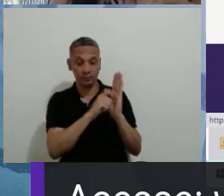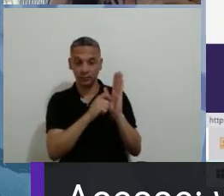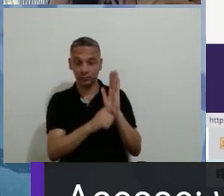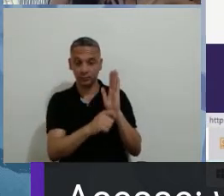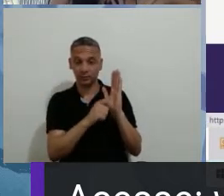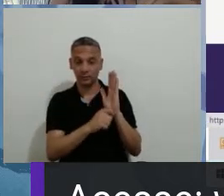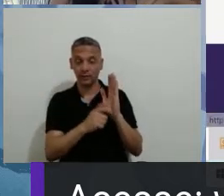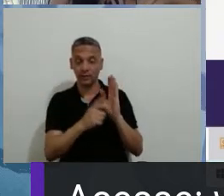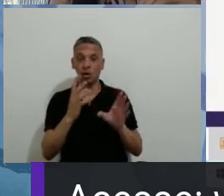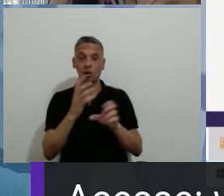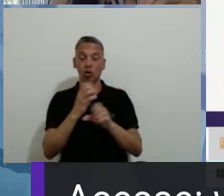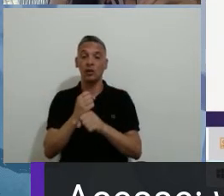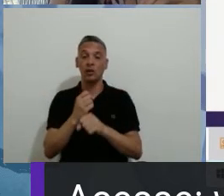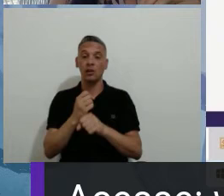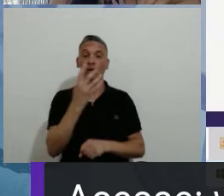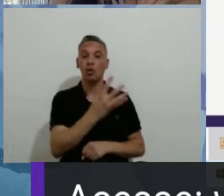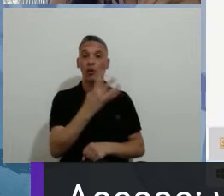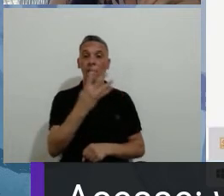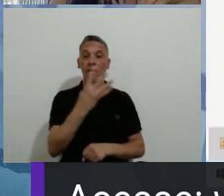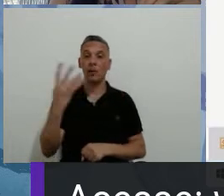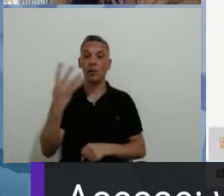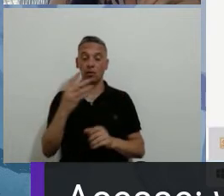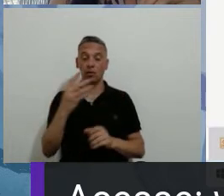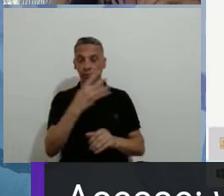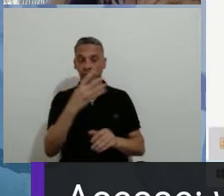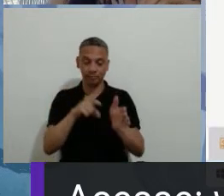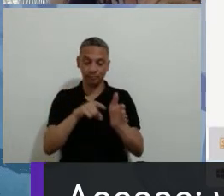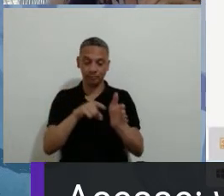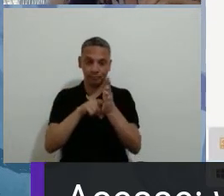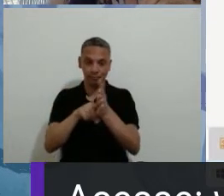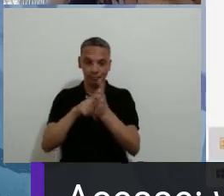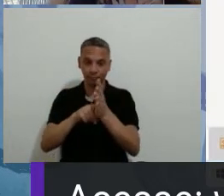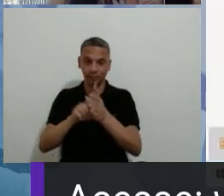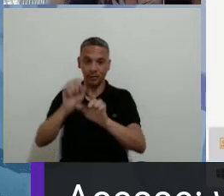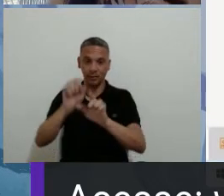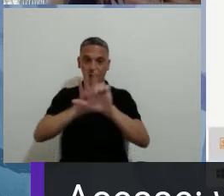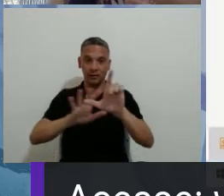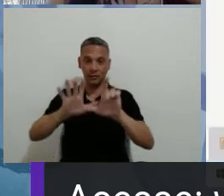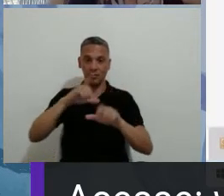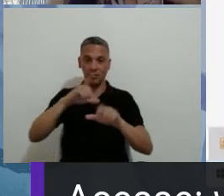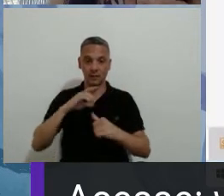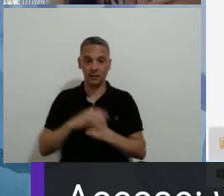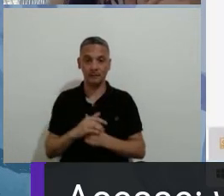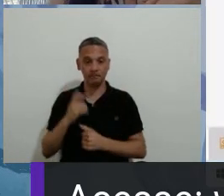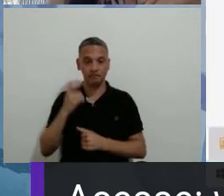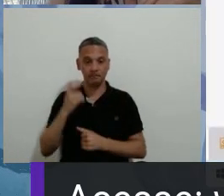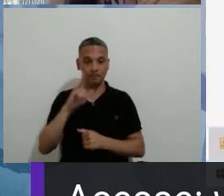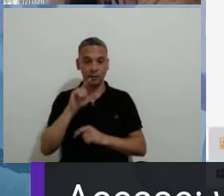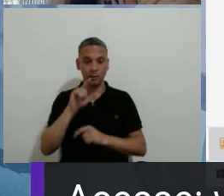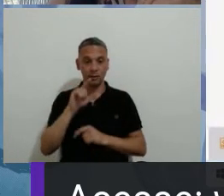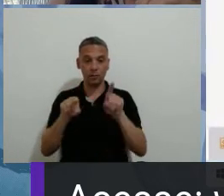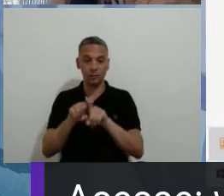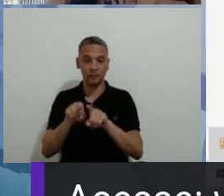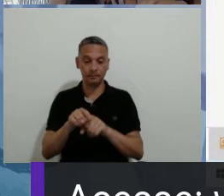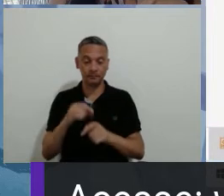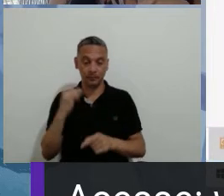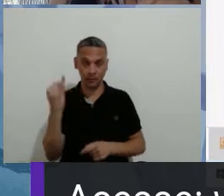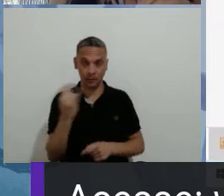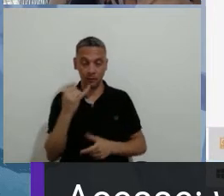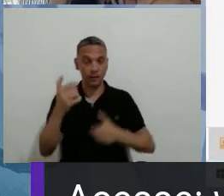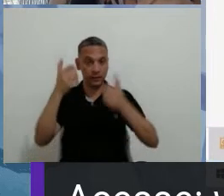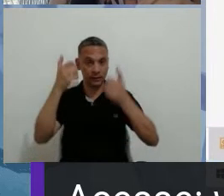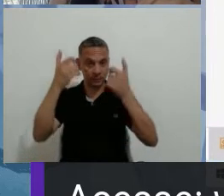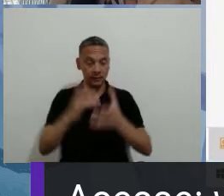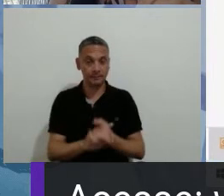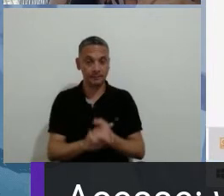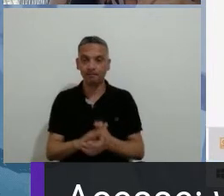44 indicadores disponíveis nessa plataforma. Outro destaque, acho que é importante mencionar, que todos esses